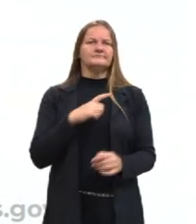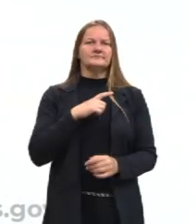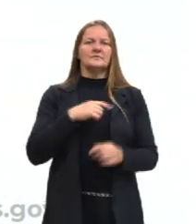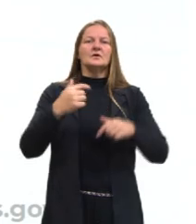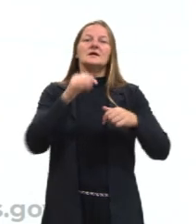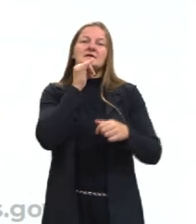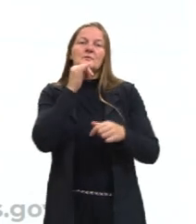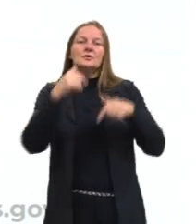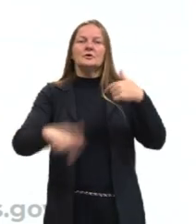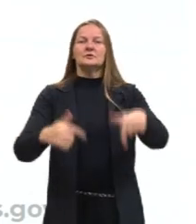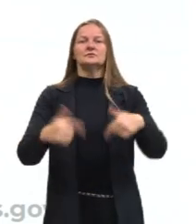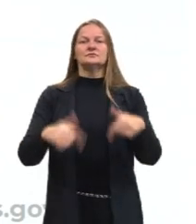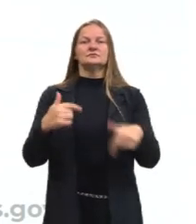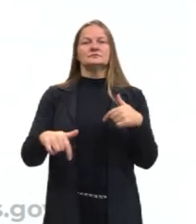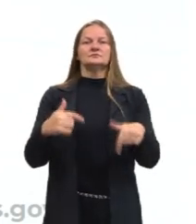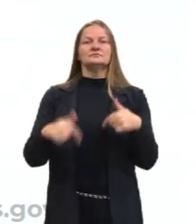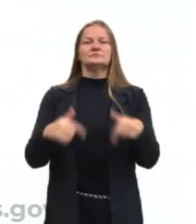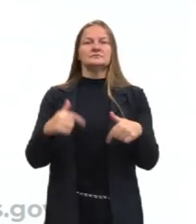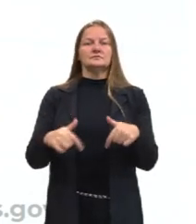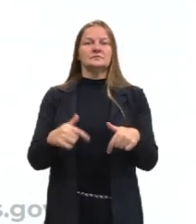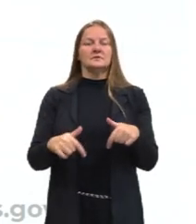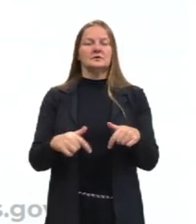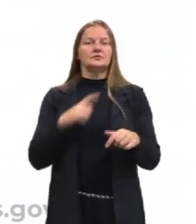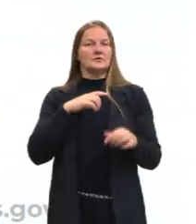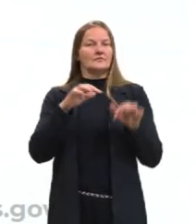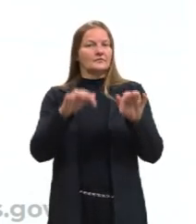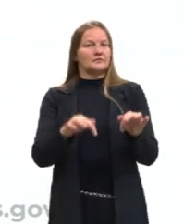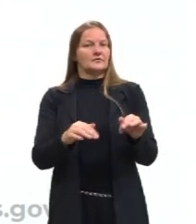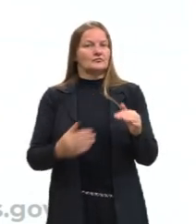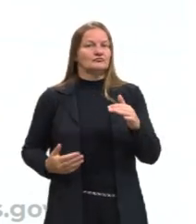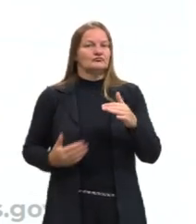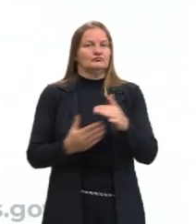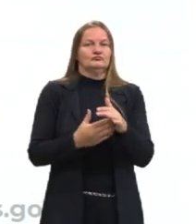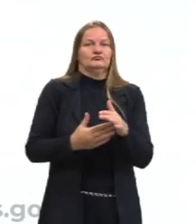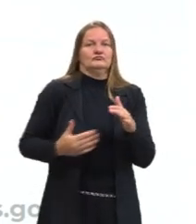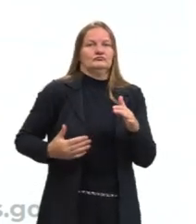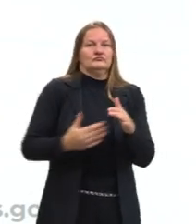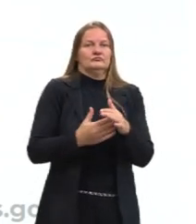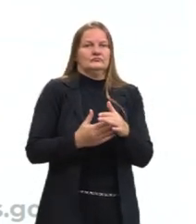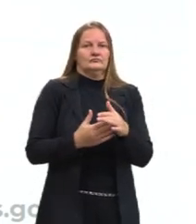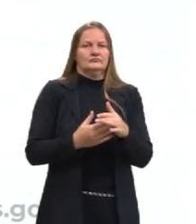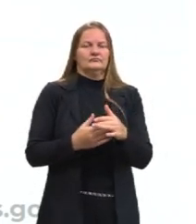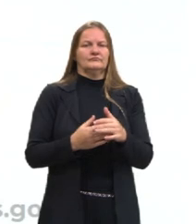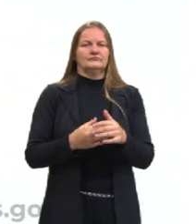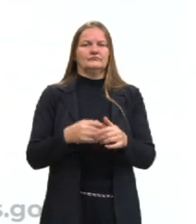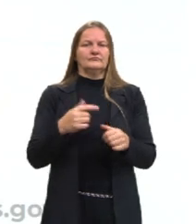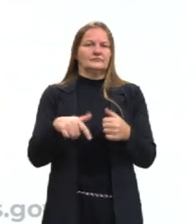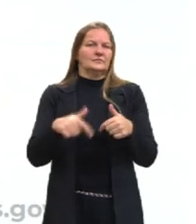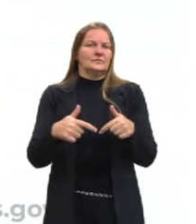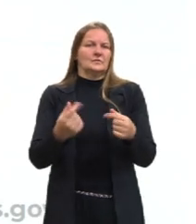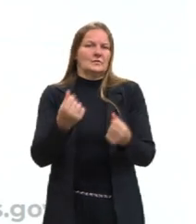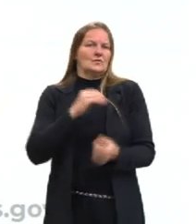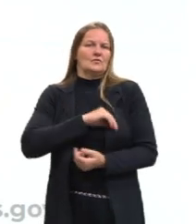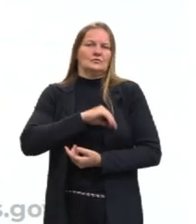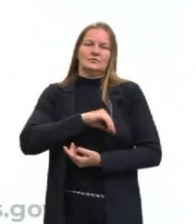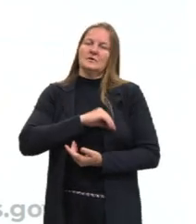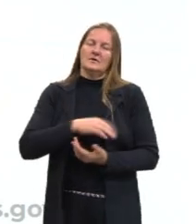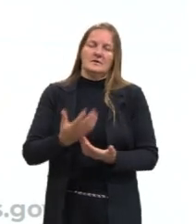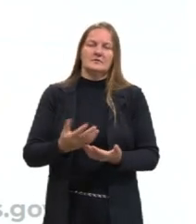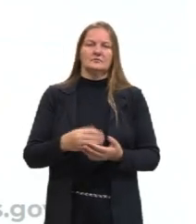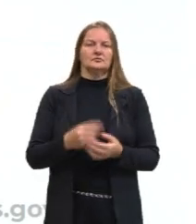exemplo trabalho O trabalho tem seu Fim que é chegar a um resultado do seu receber o seu salário